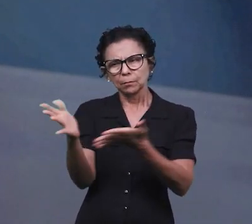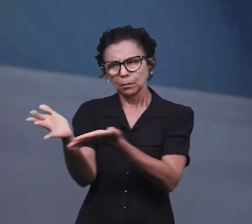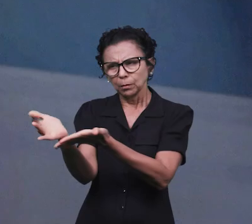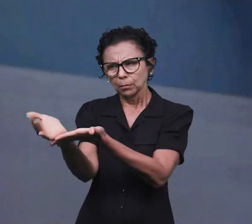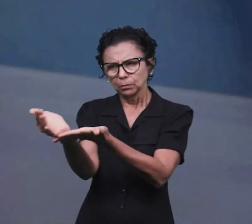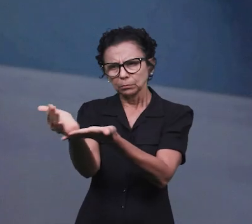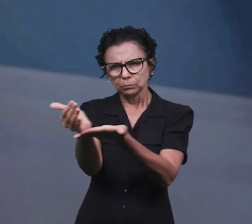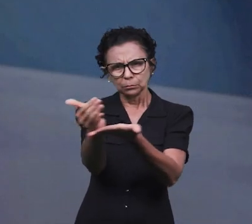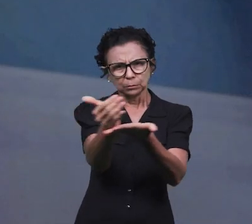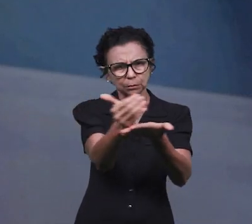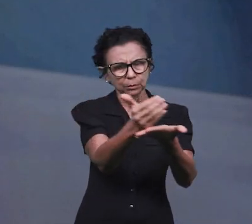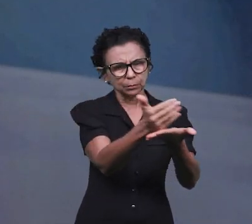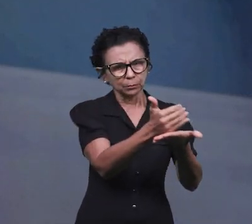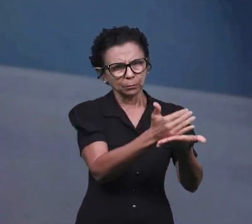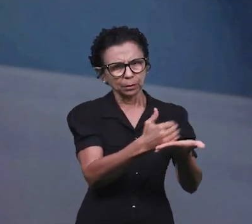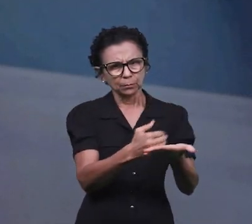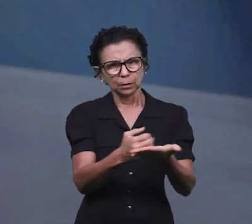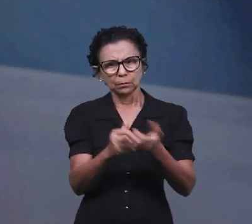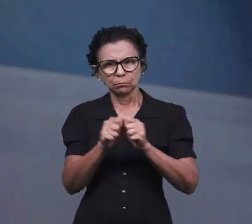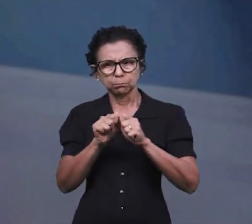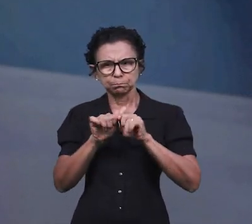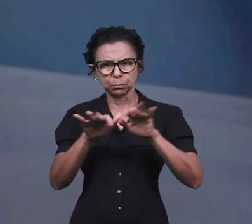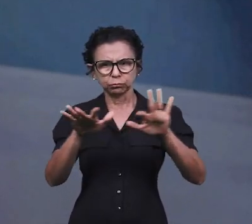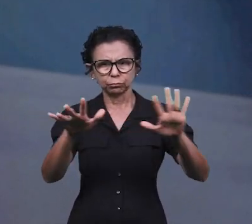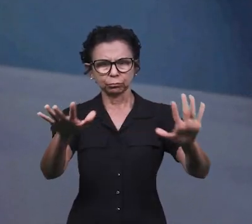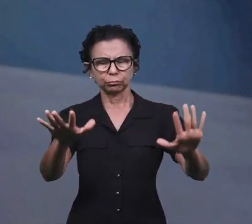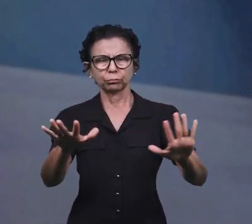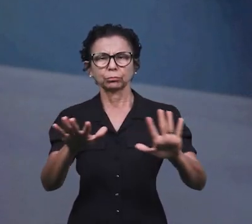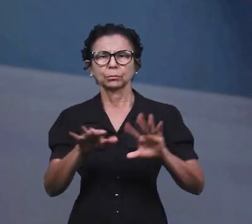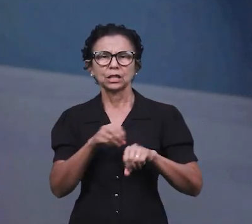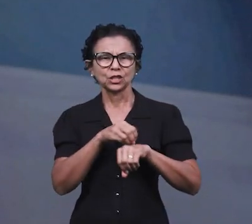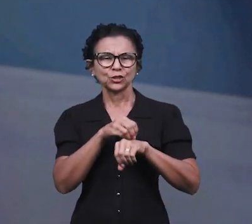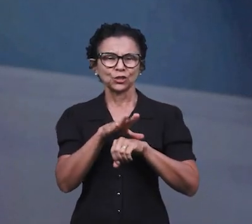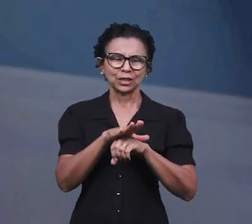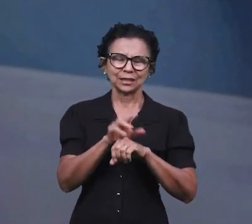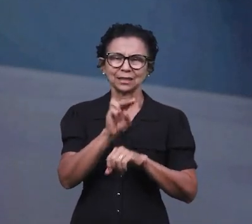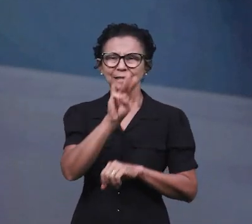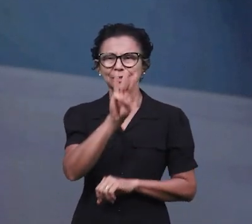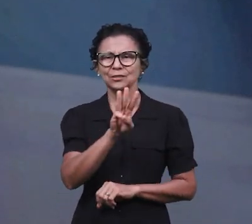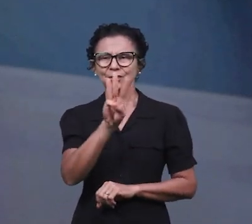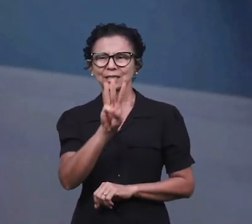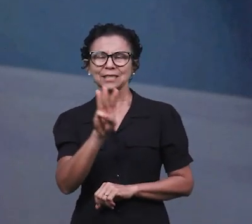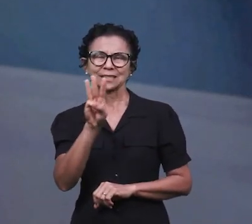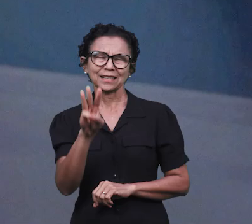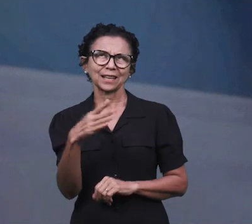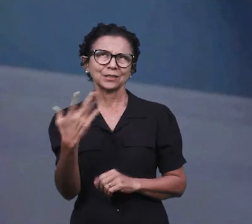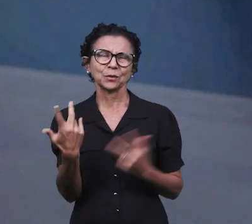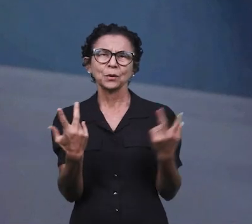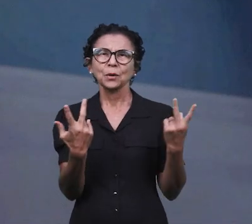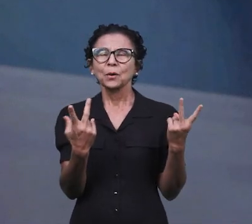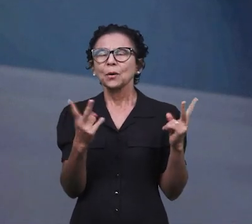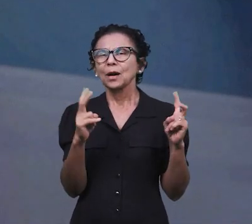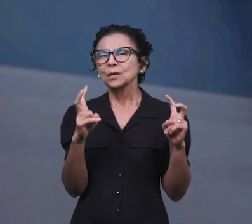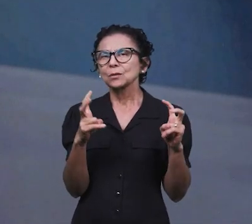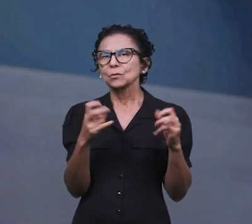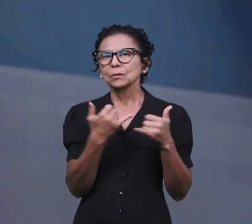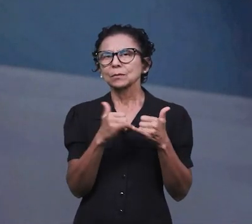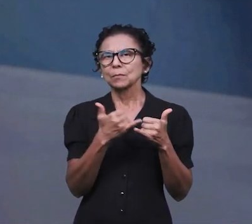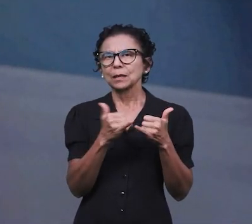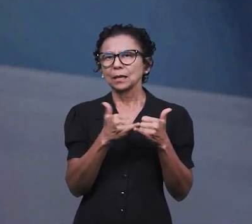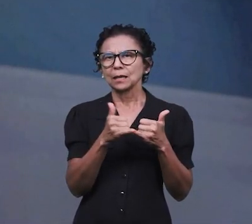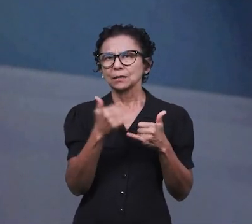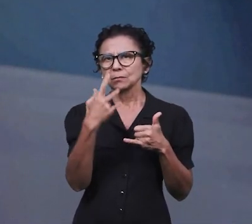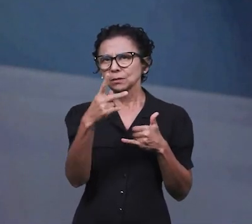E ali rapidamente aparecem aquelas indicações de sites com, vamos dizer assim, assuntos similares àquilo que você